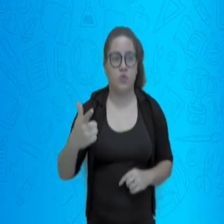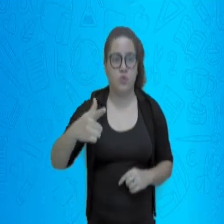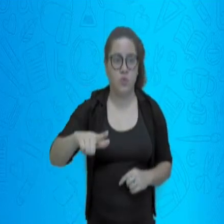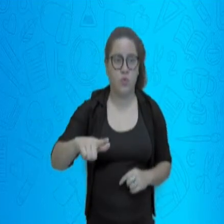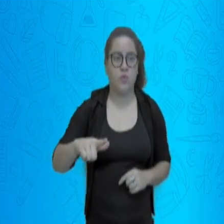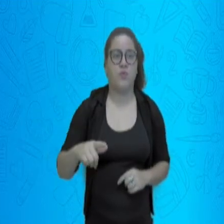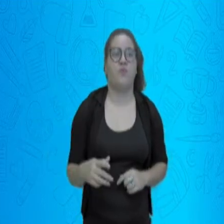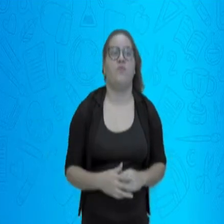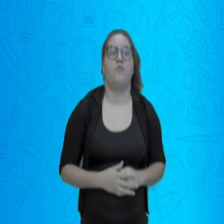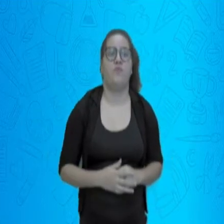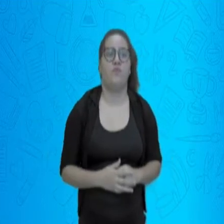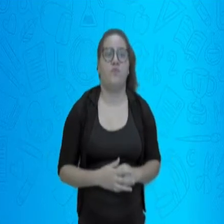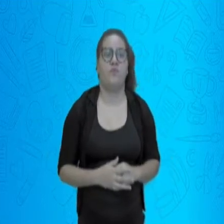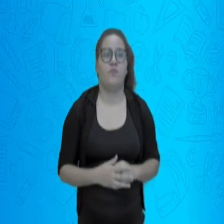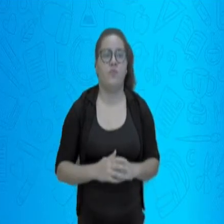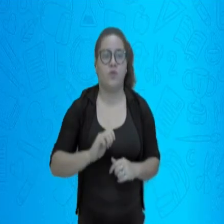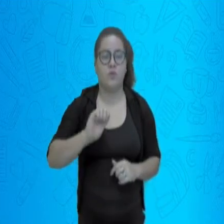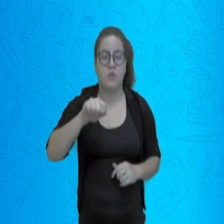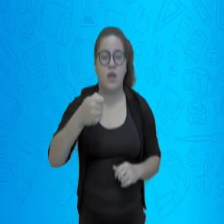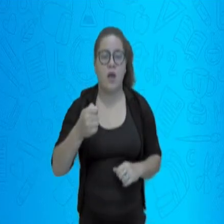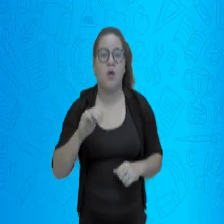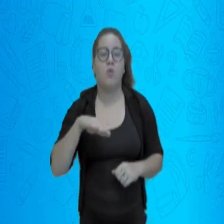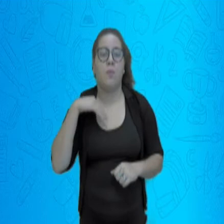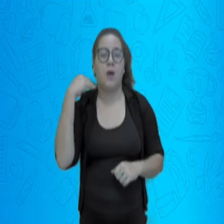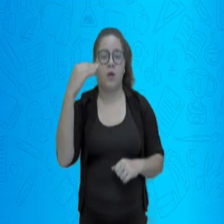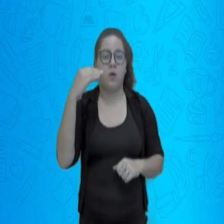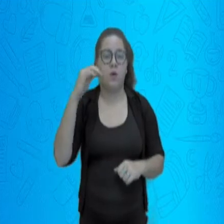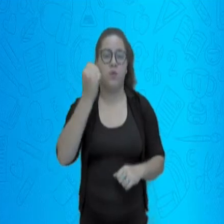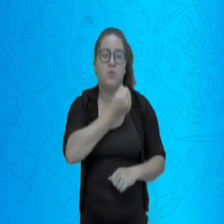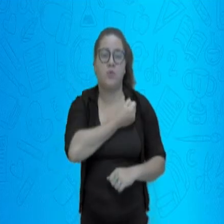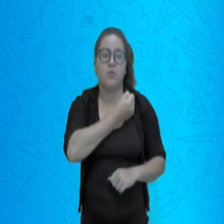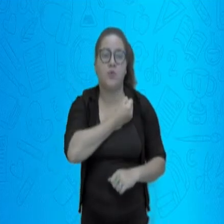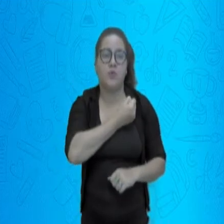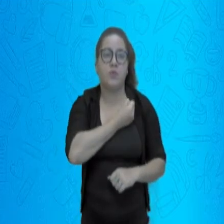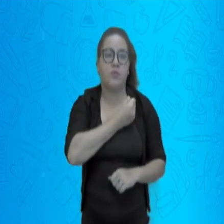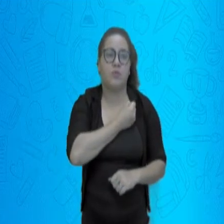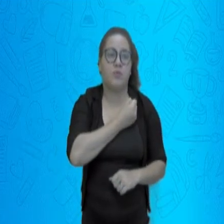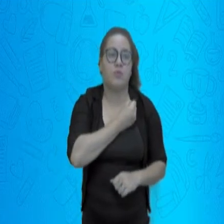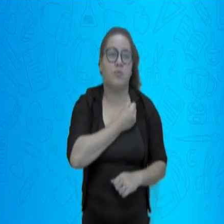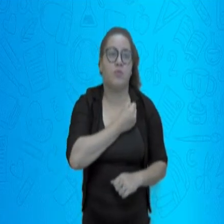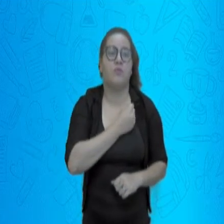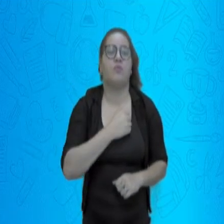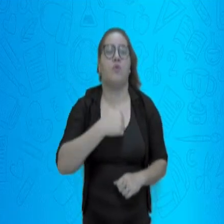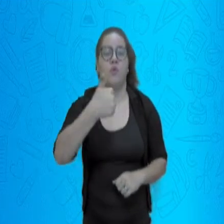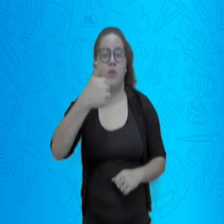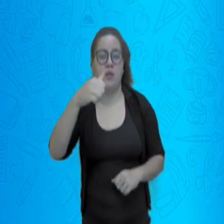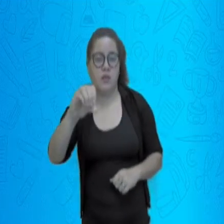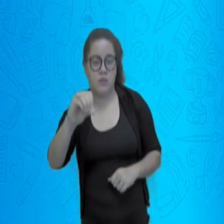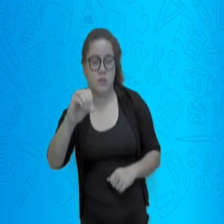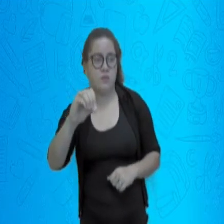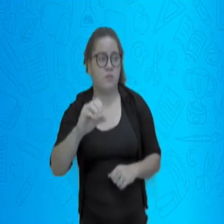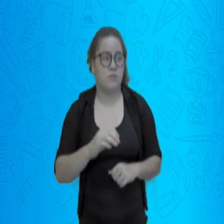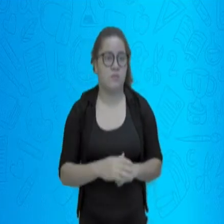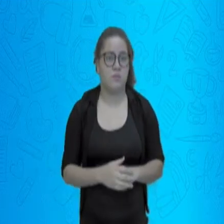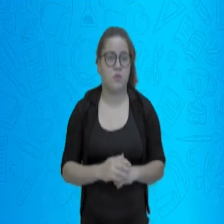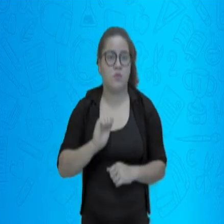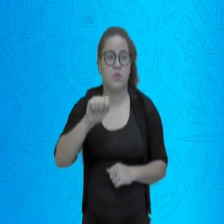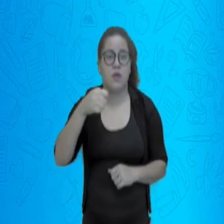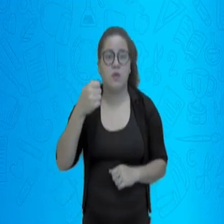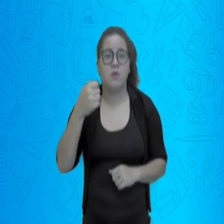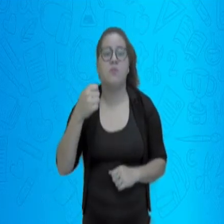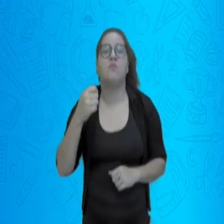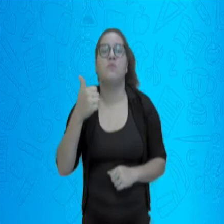E vou dar o sinal do maior número aqui, ó. 10 ou de 3? De 10. Então, qual que é o sinal do